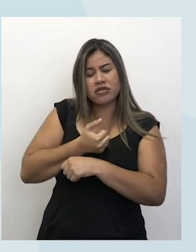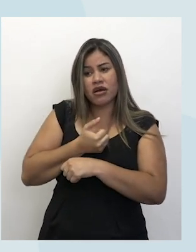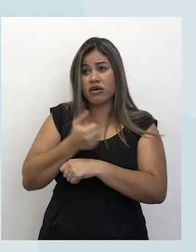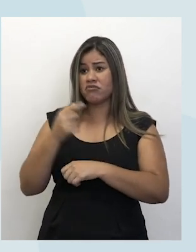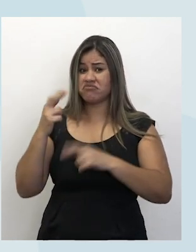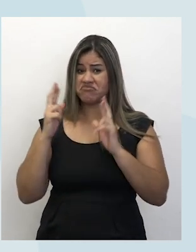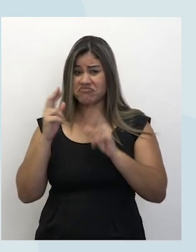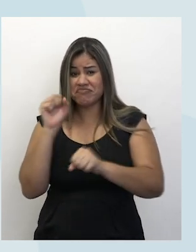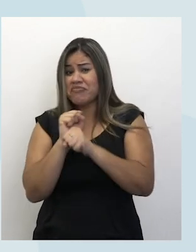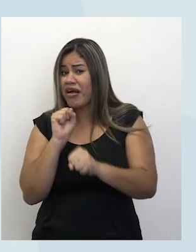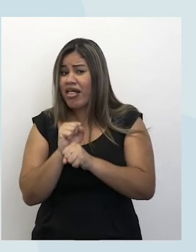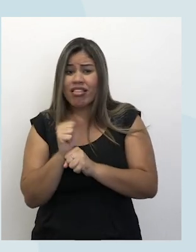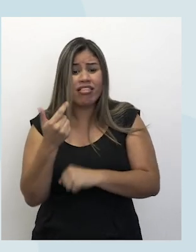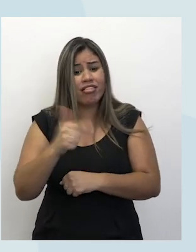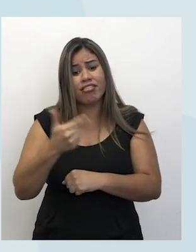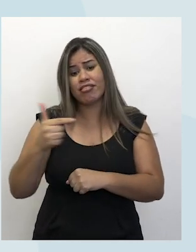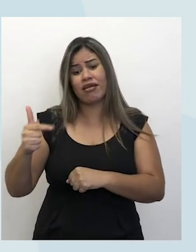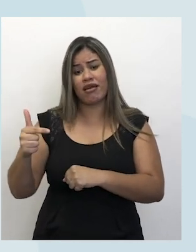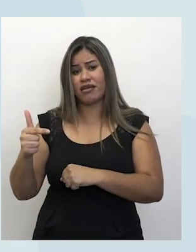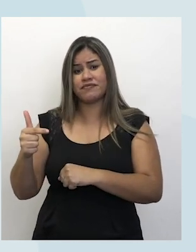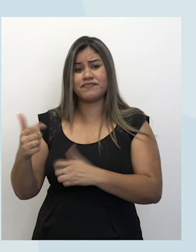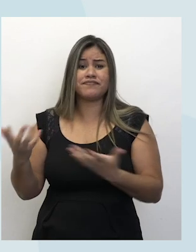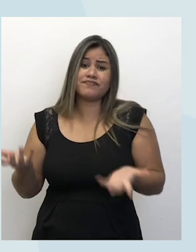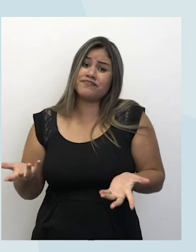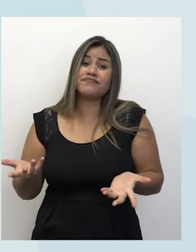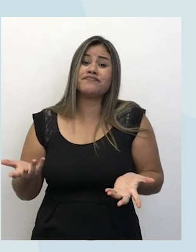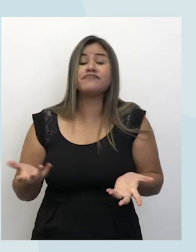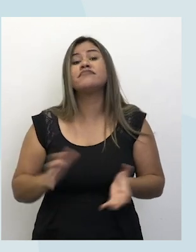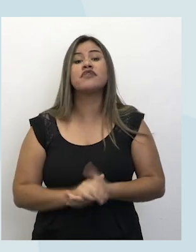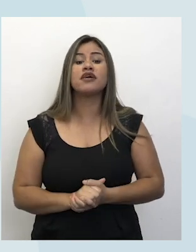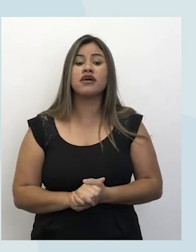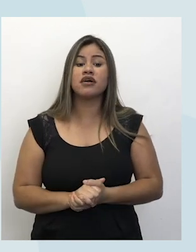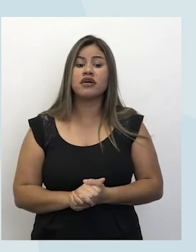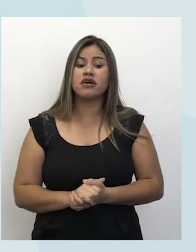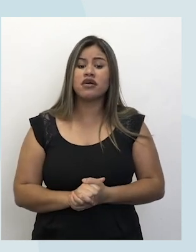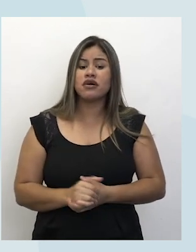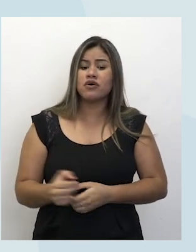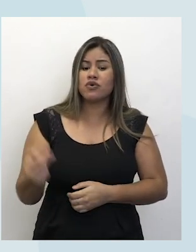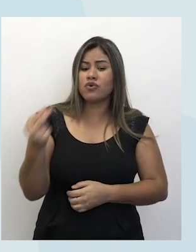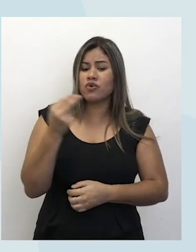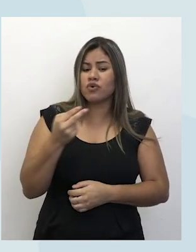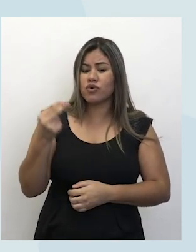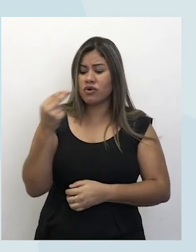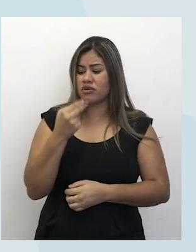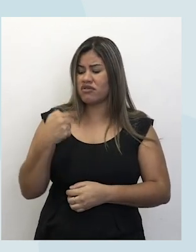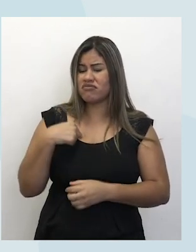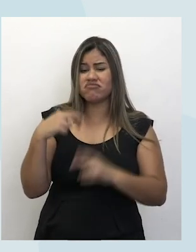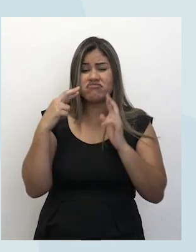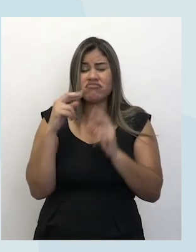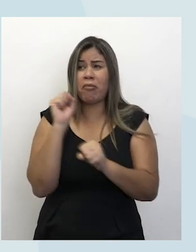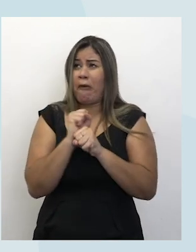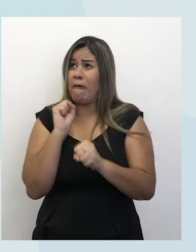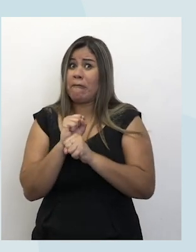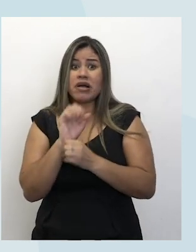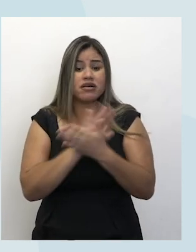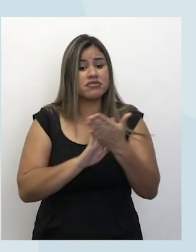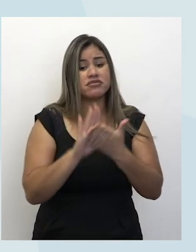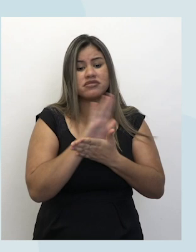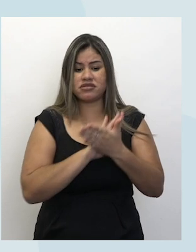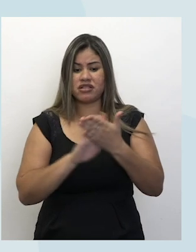não pode tirar-me as esperanças que mal me tirara o que eu não tenho Olha aí de que esperanças me o